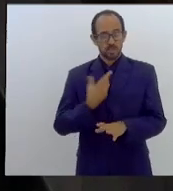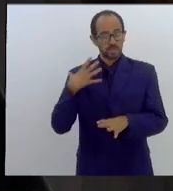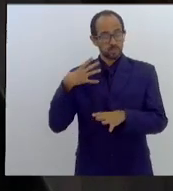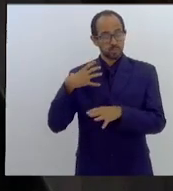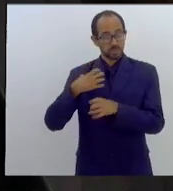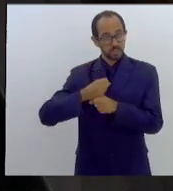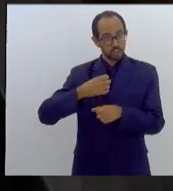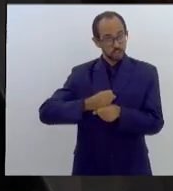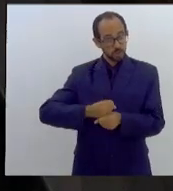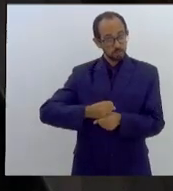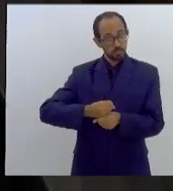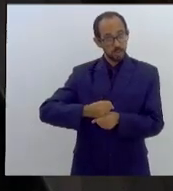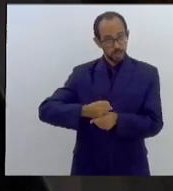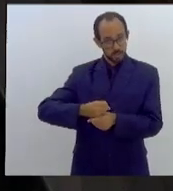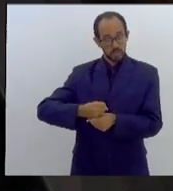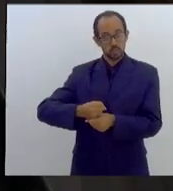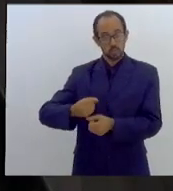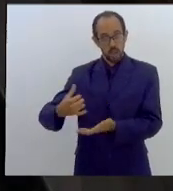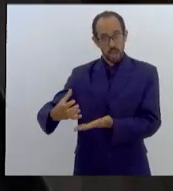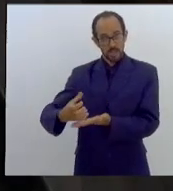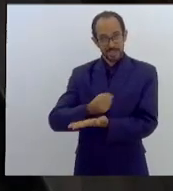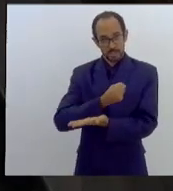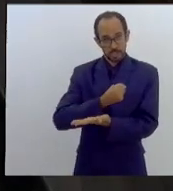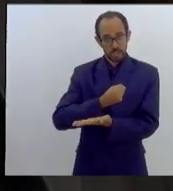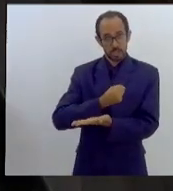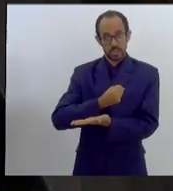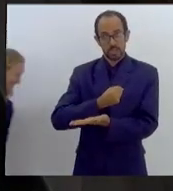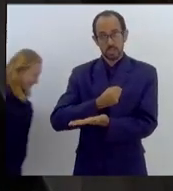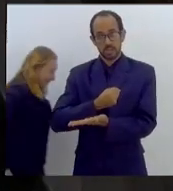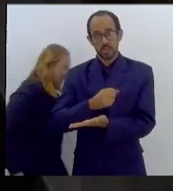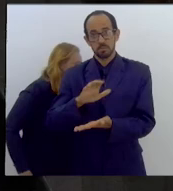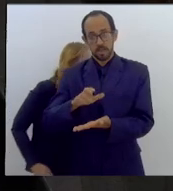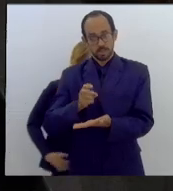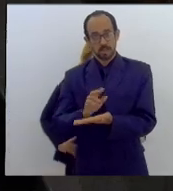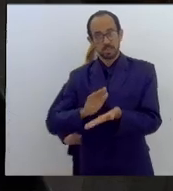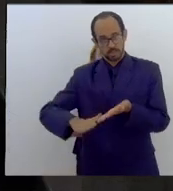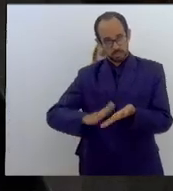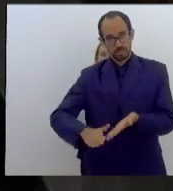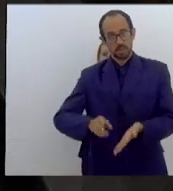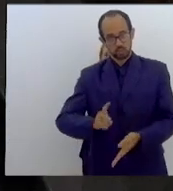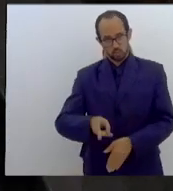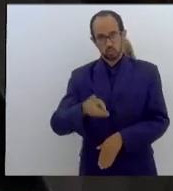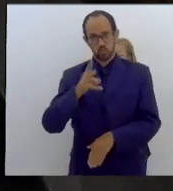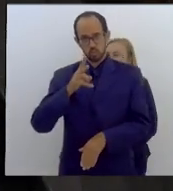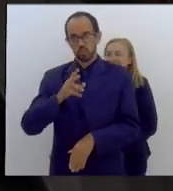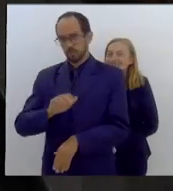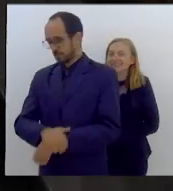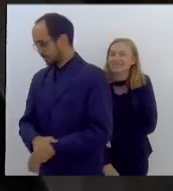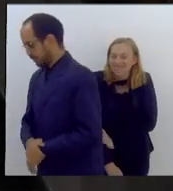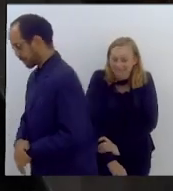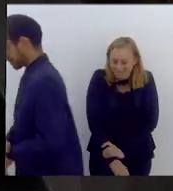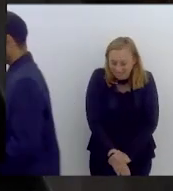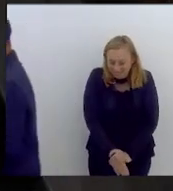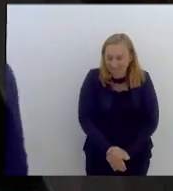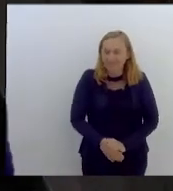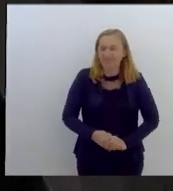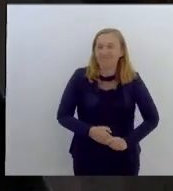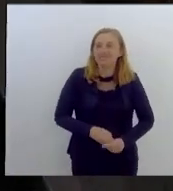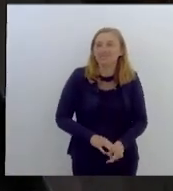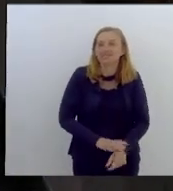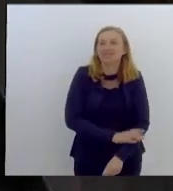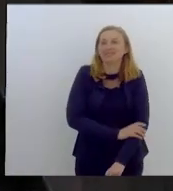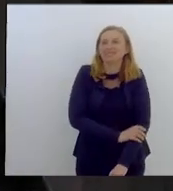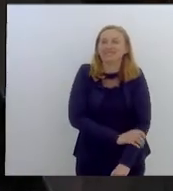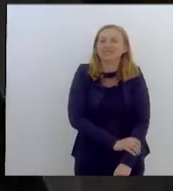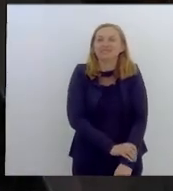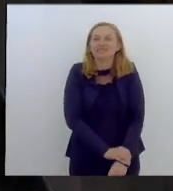estimando a receita, mas as despesas estão fixadas. E por que que estima-se a receita?